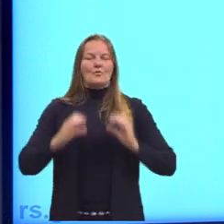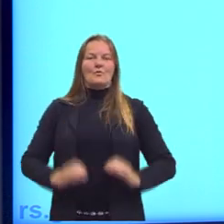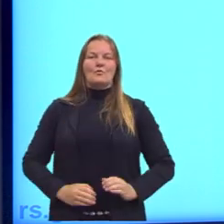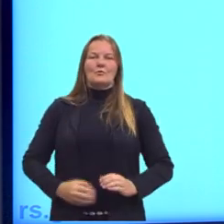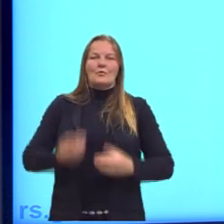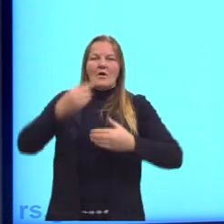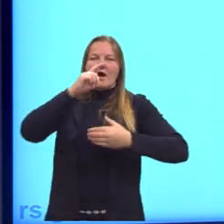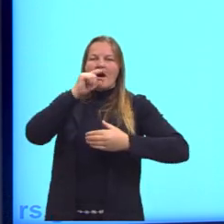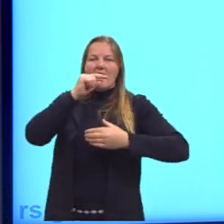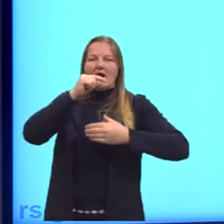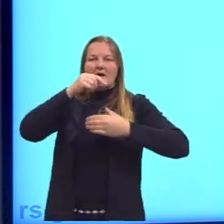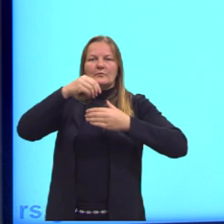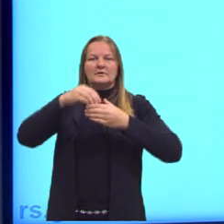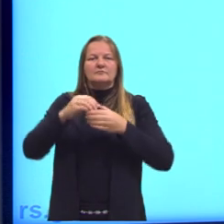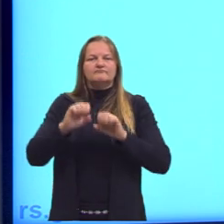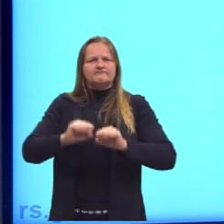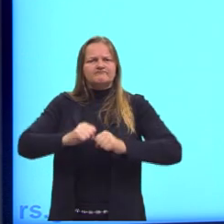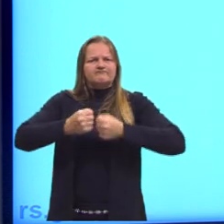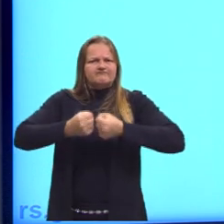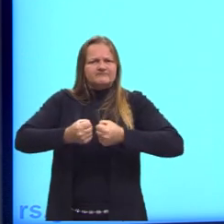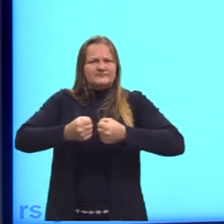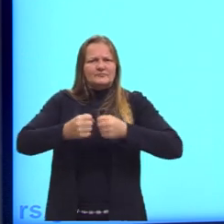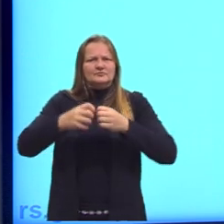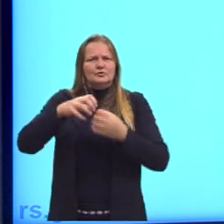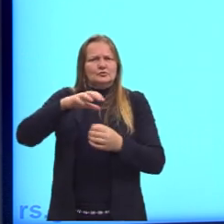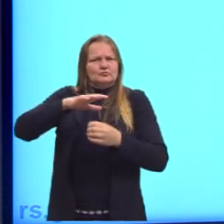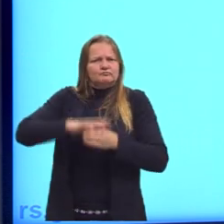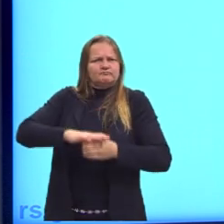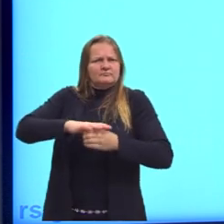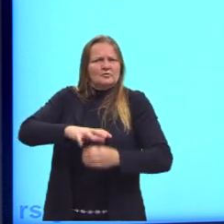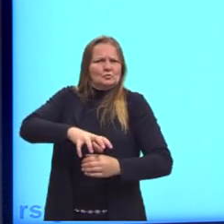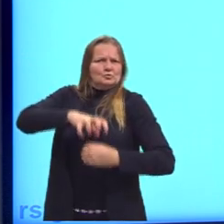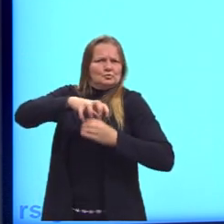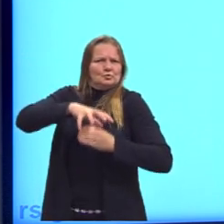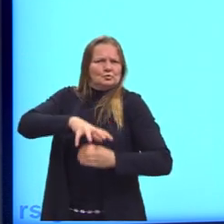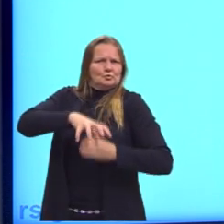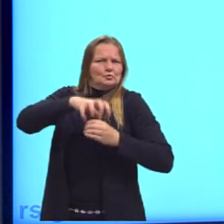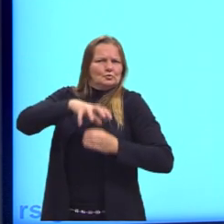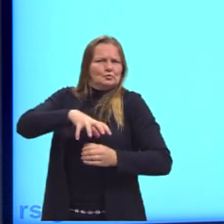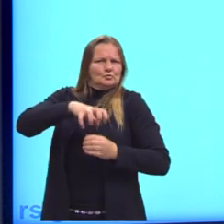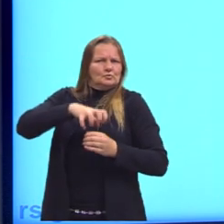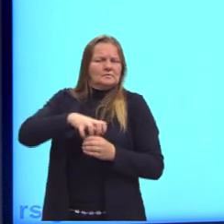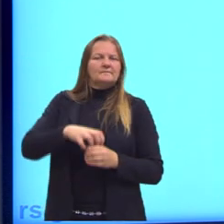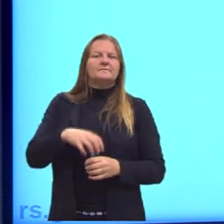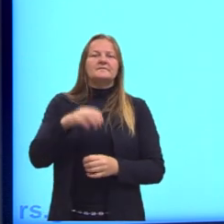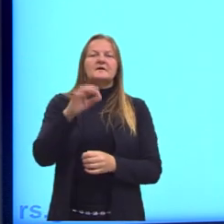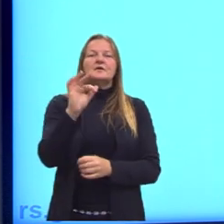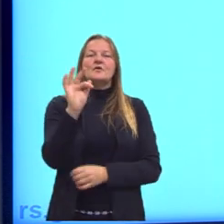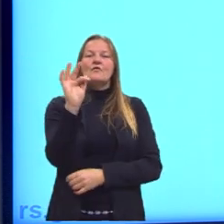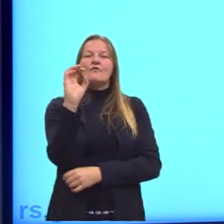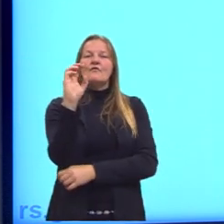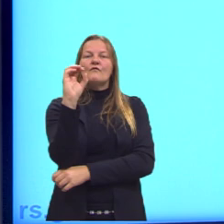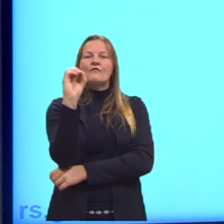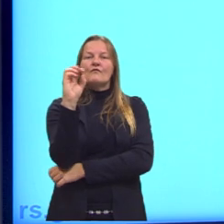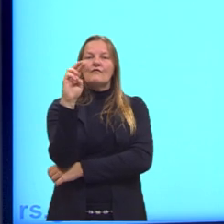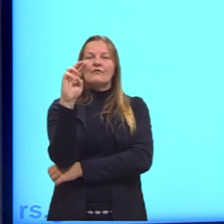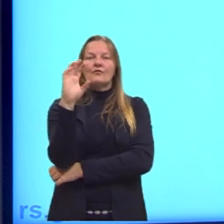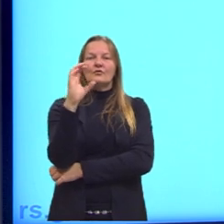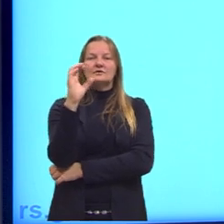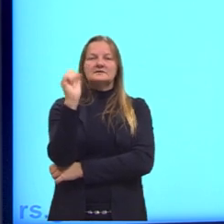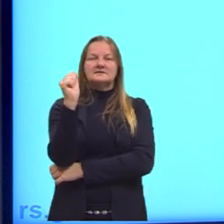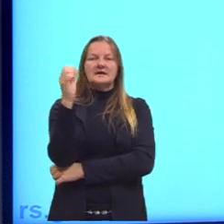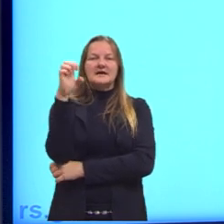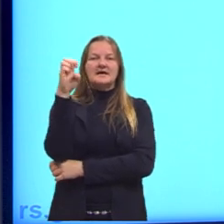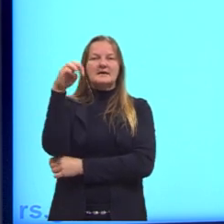imerso sobre ação de uma força de empuxo vejam que a gente tem um conceito novo a força de empuxo